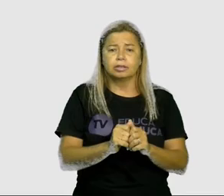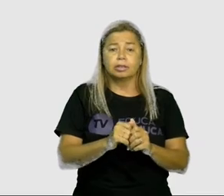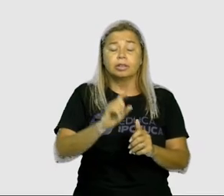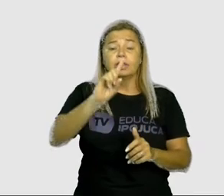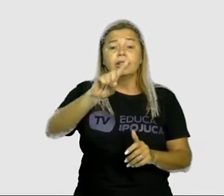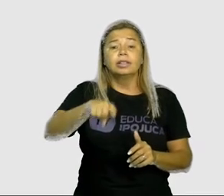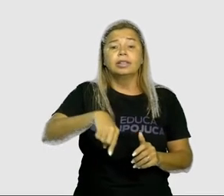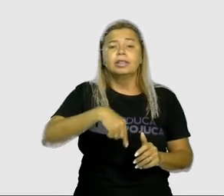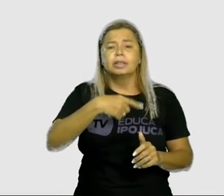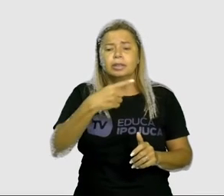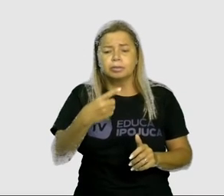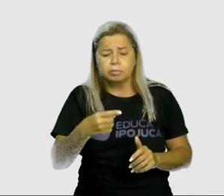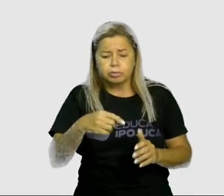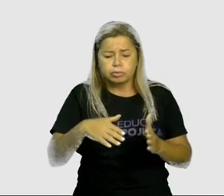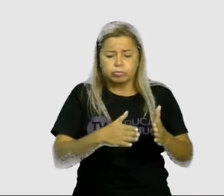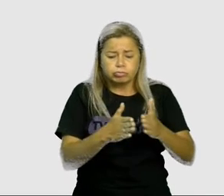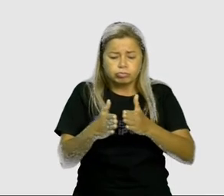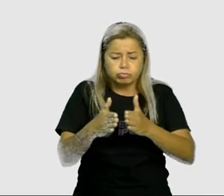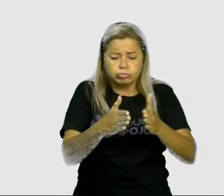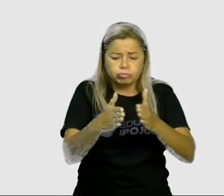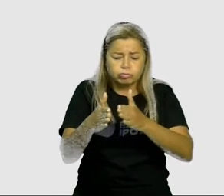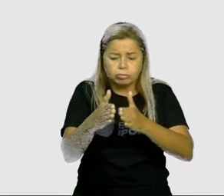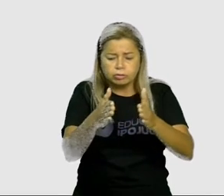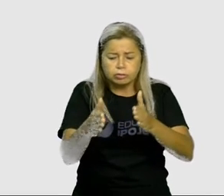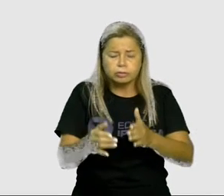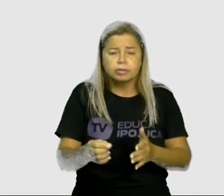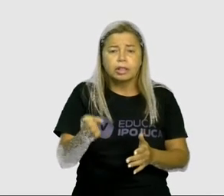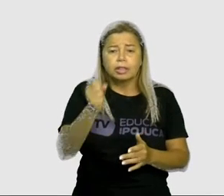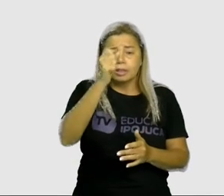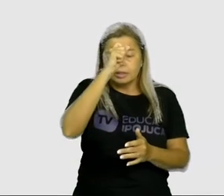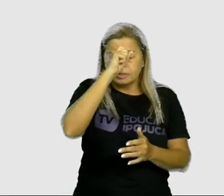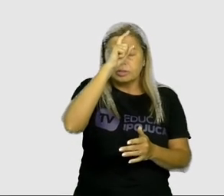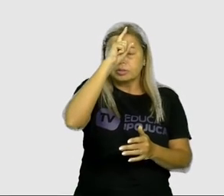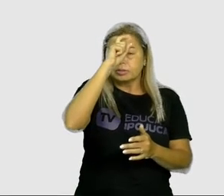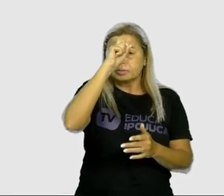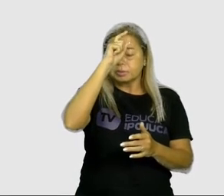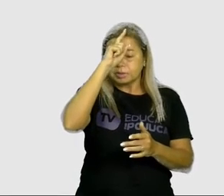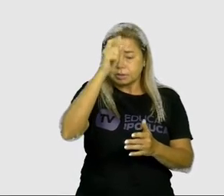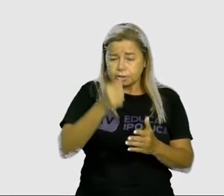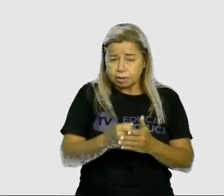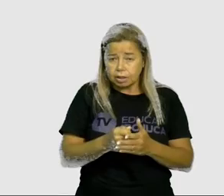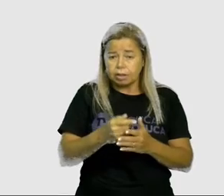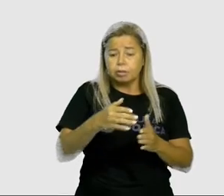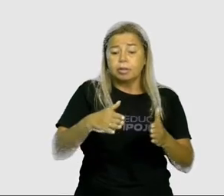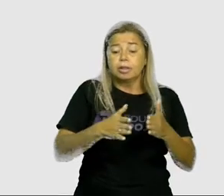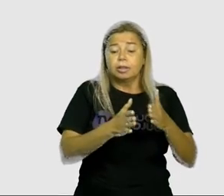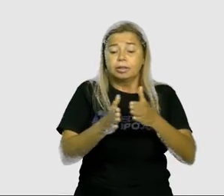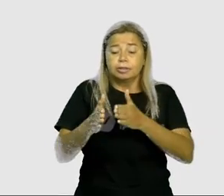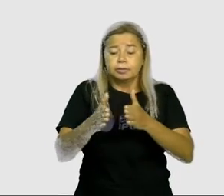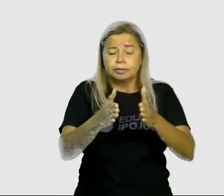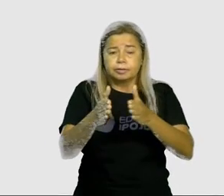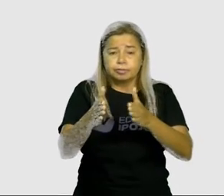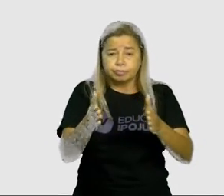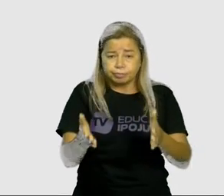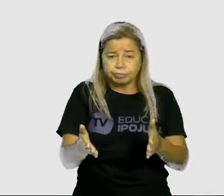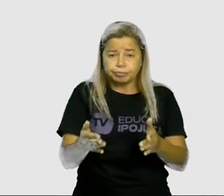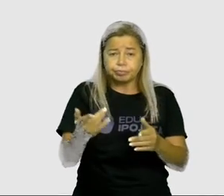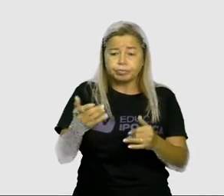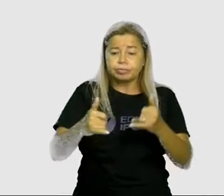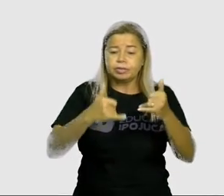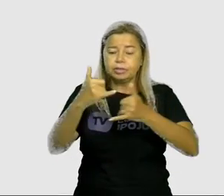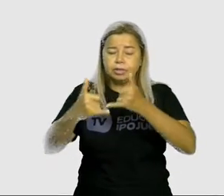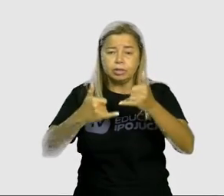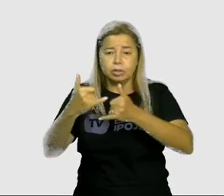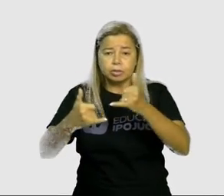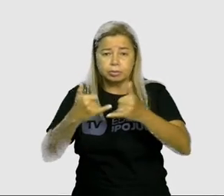frente do hospital, né? E em seguida, aí ela cruza no meio, entre o parquinho e a